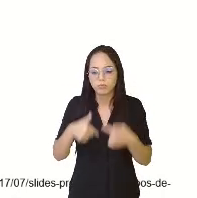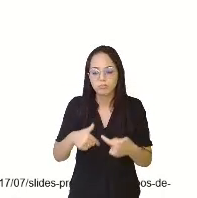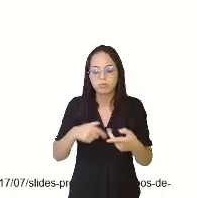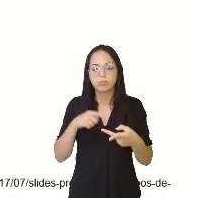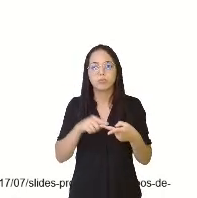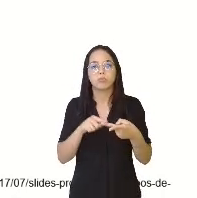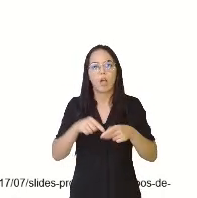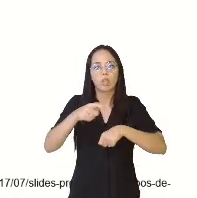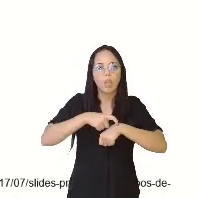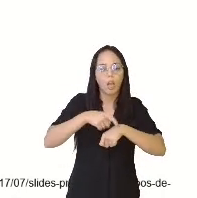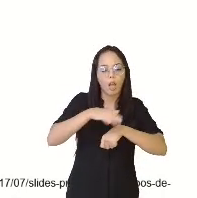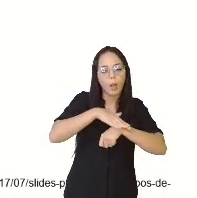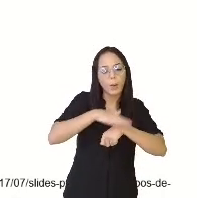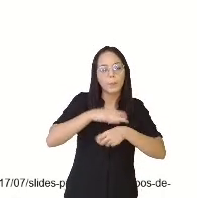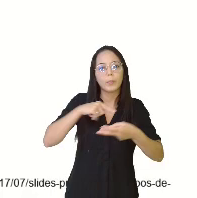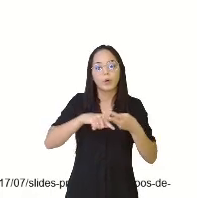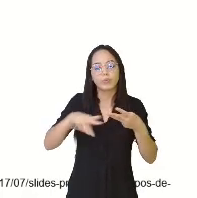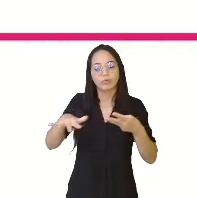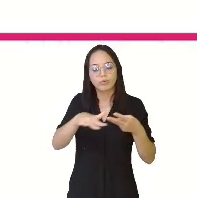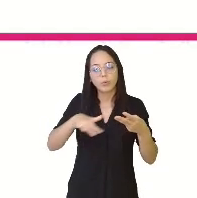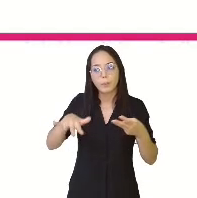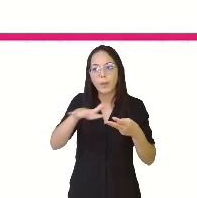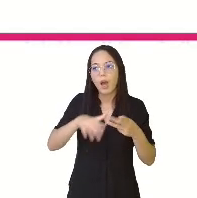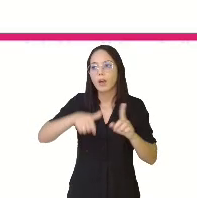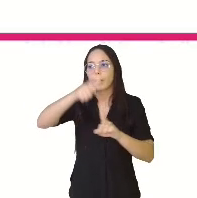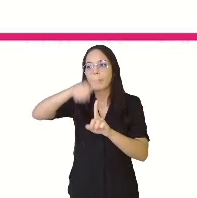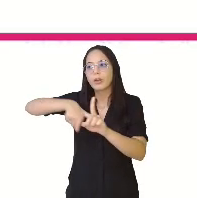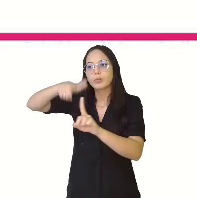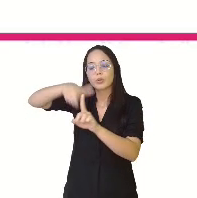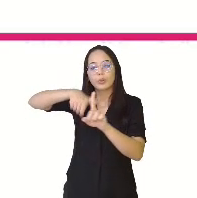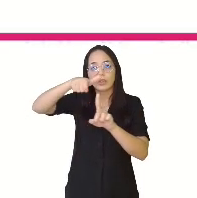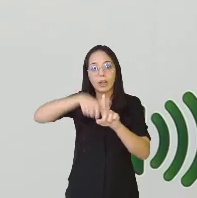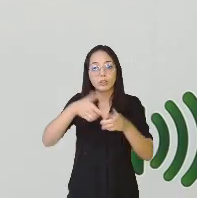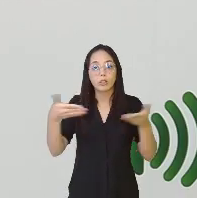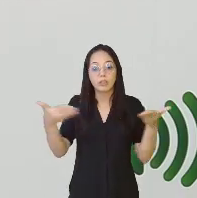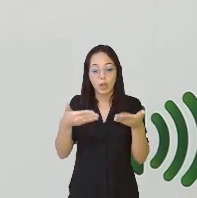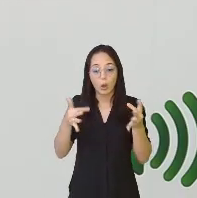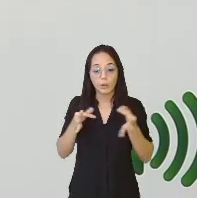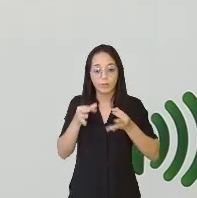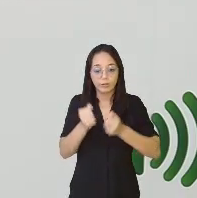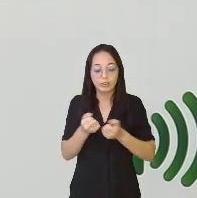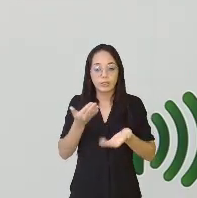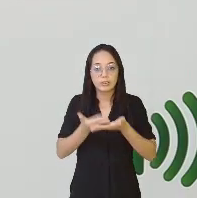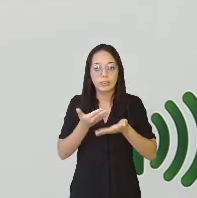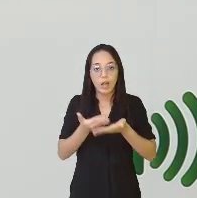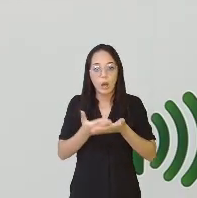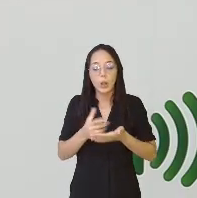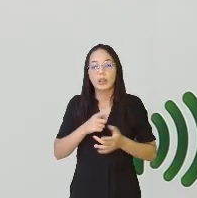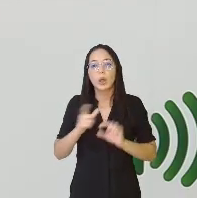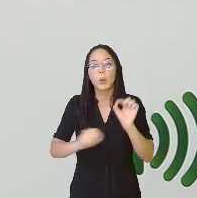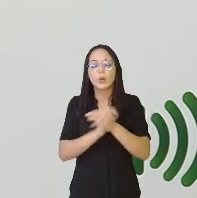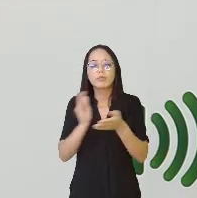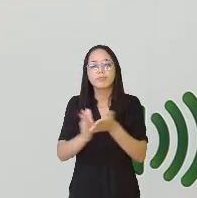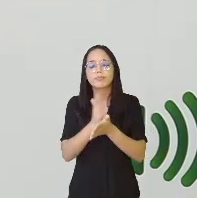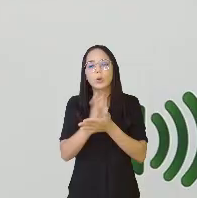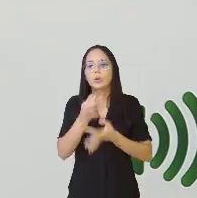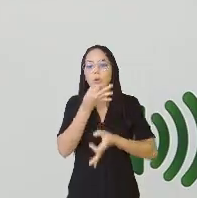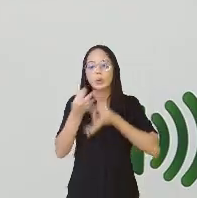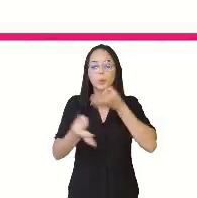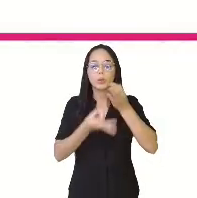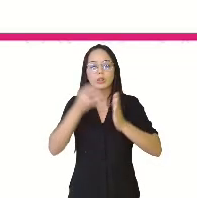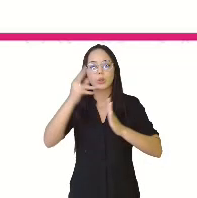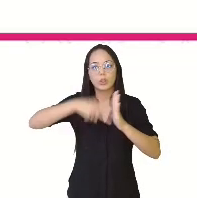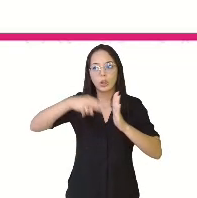Ação, tempo, espaço, personagens. E para a gente finalizar, eu tenho aí algumas sugestões de leitura para